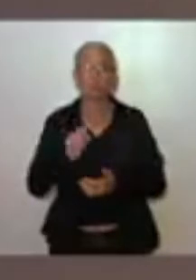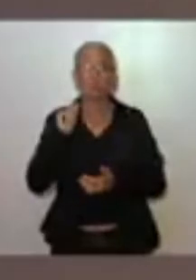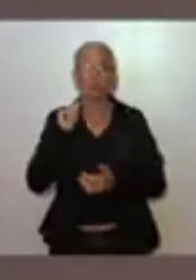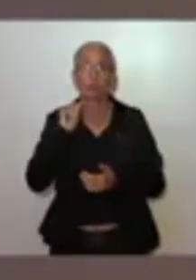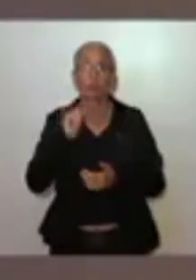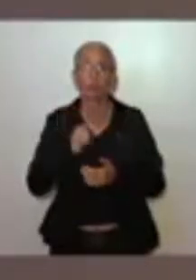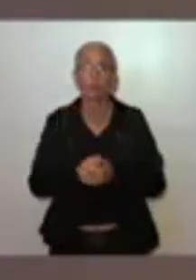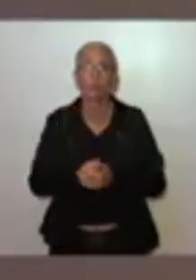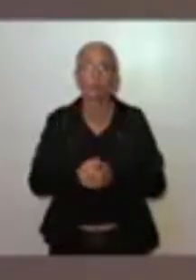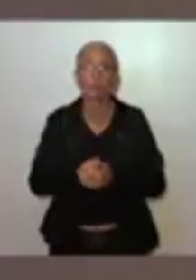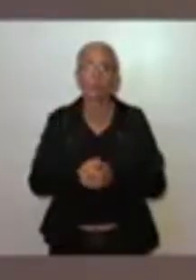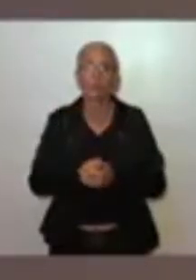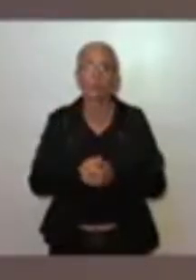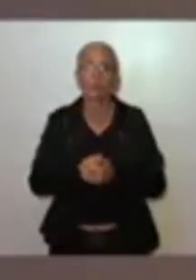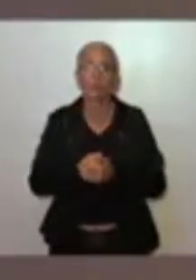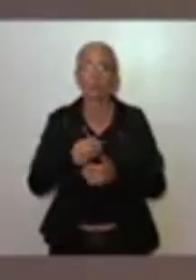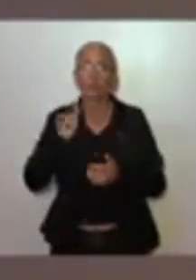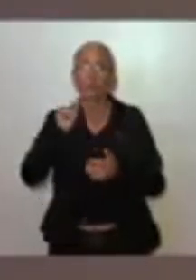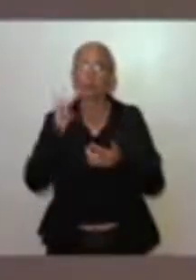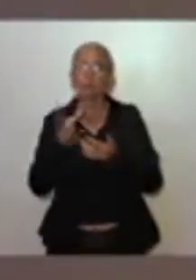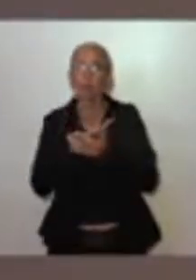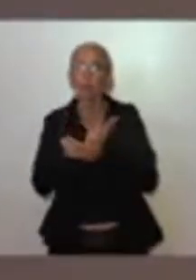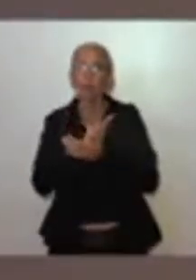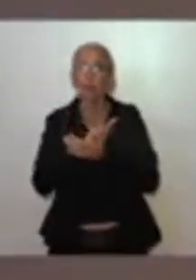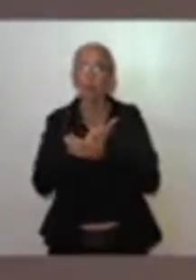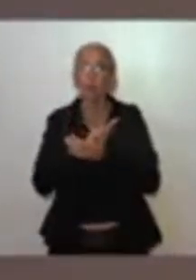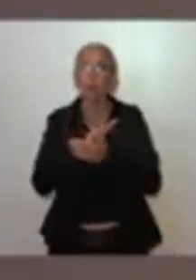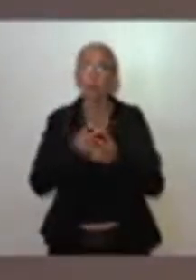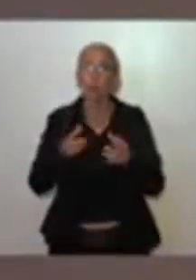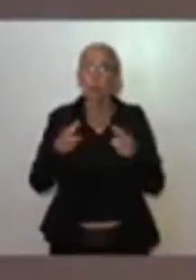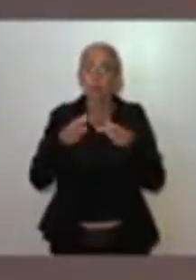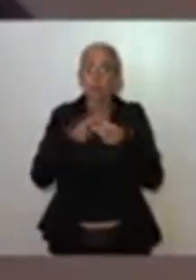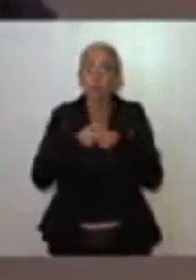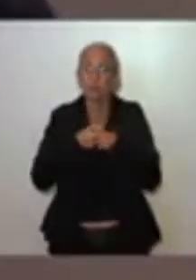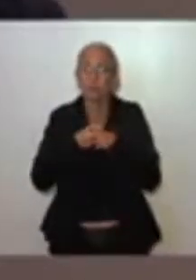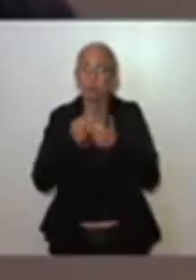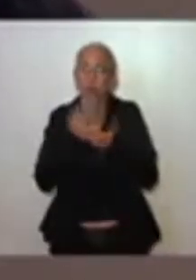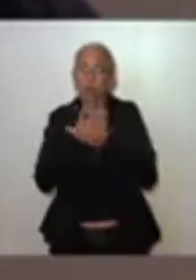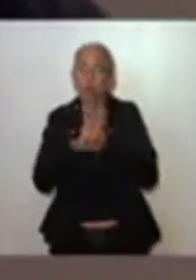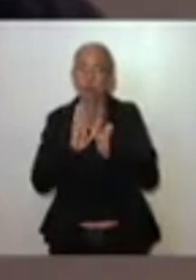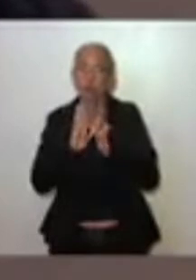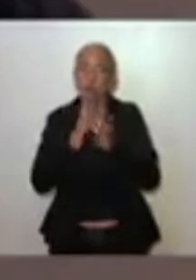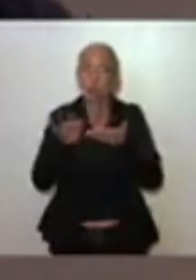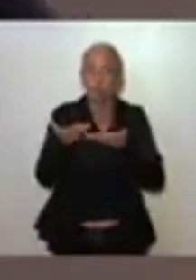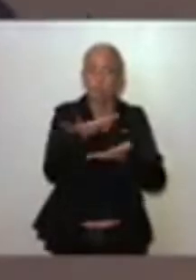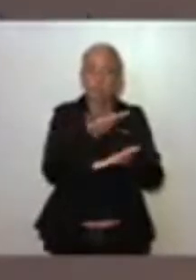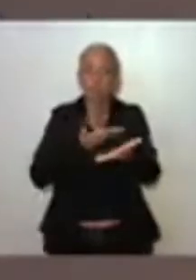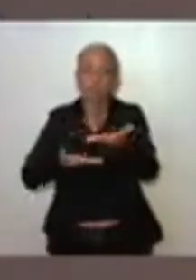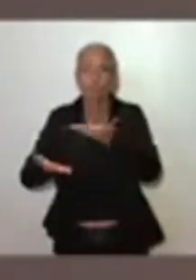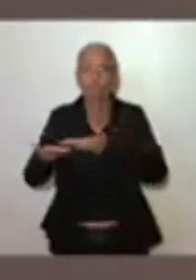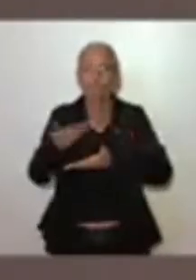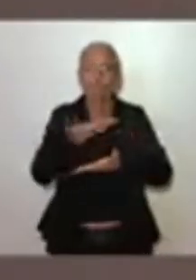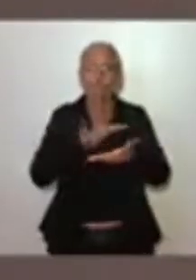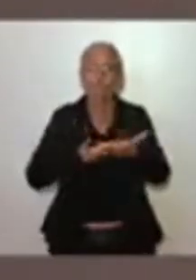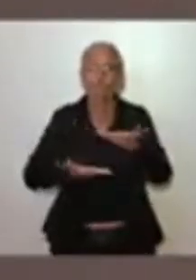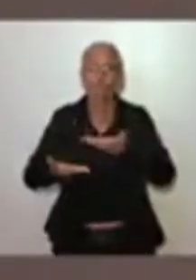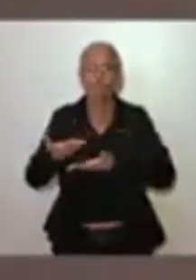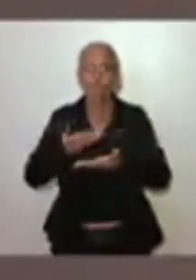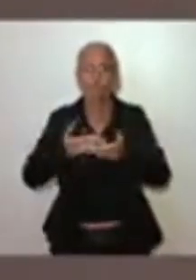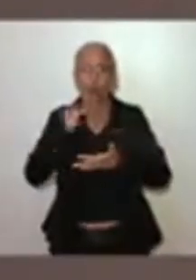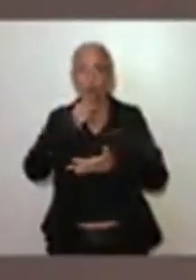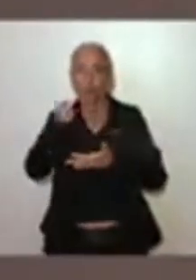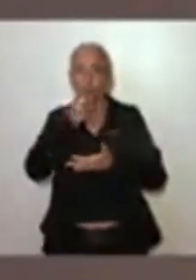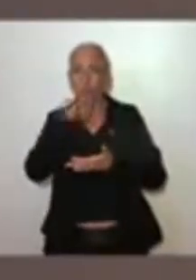em grande medida acabou o diminuiu foi a intermediação que a imprensa profissional